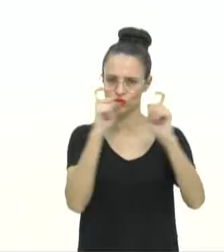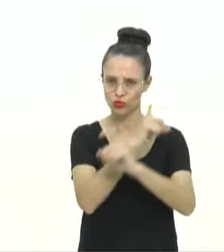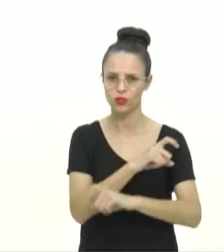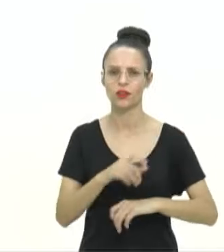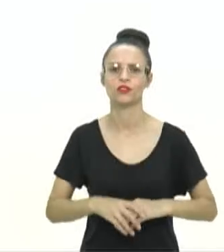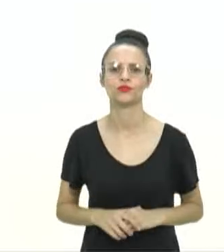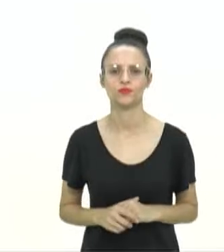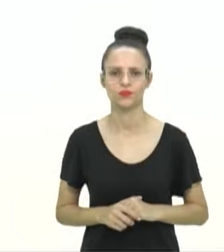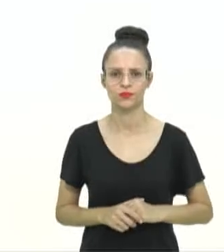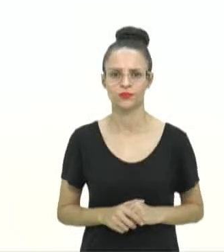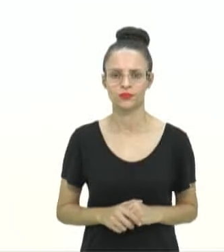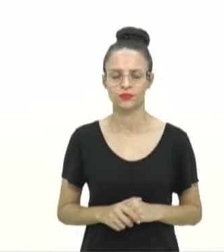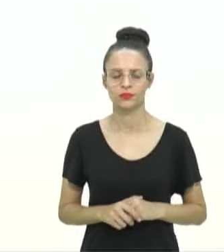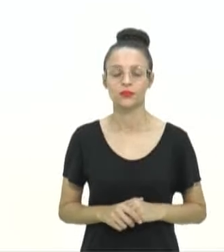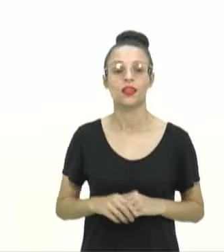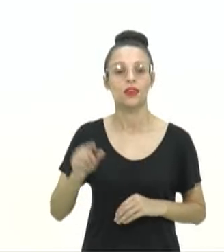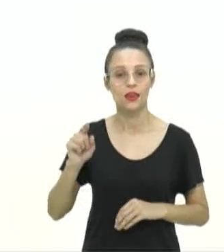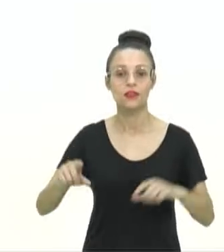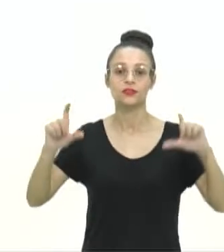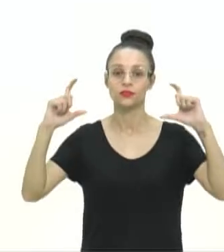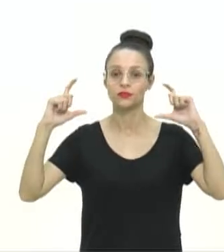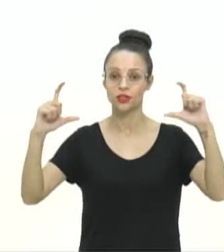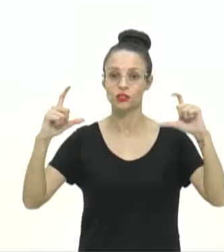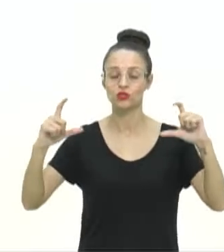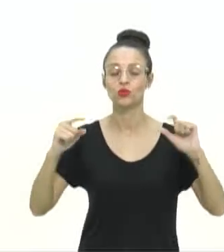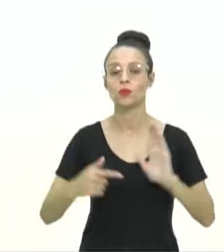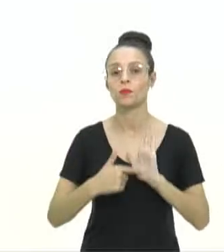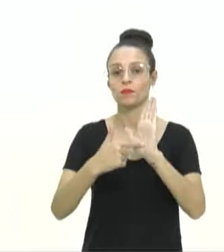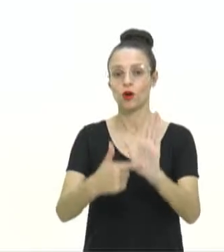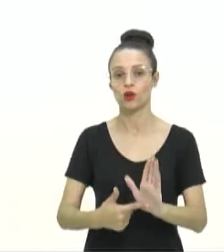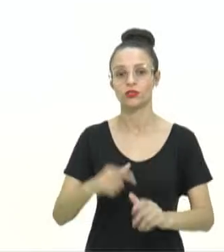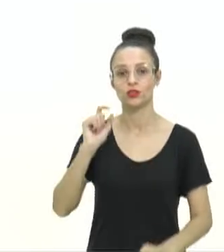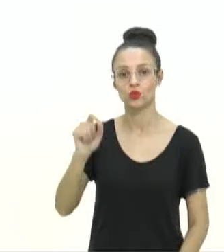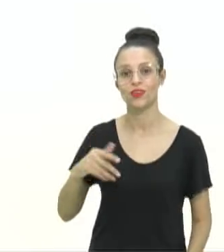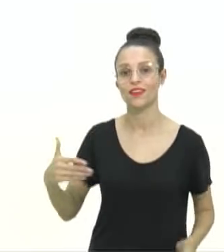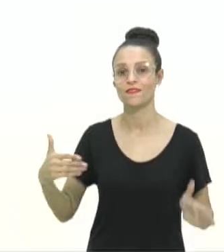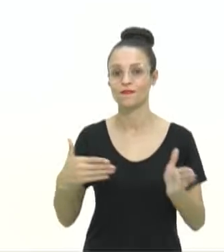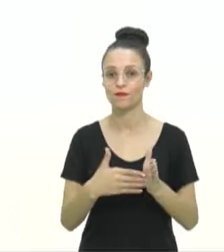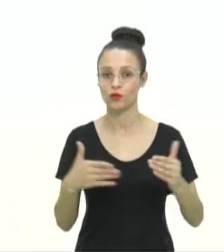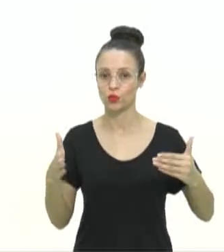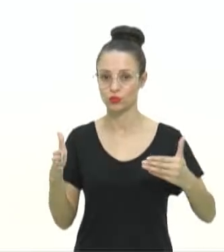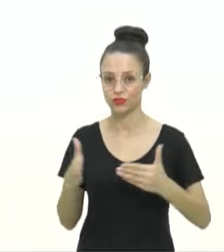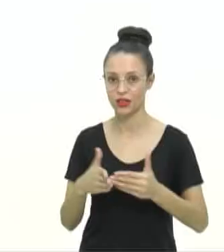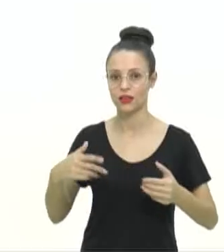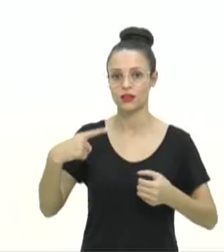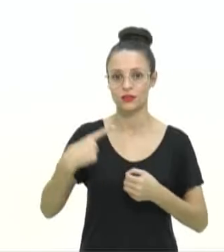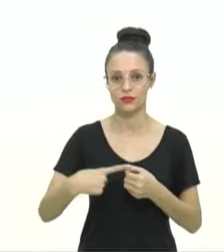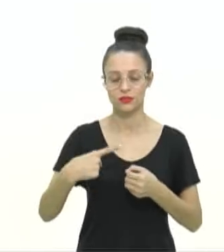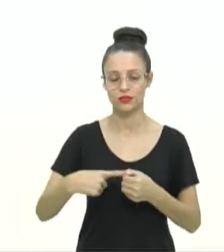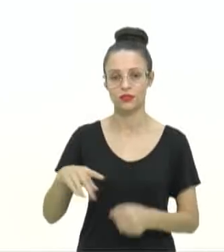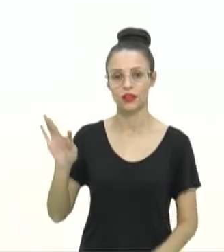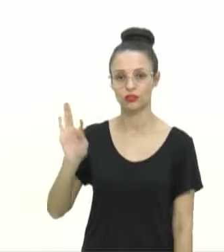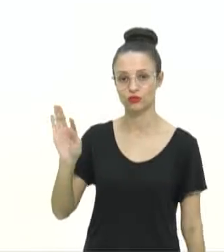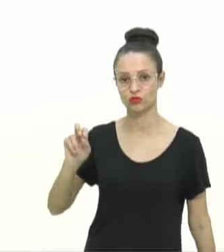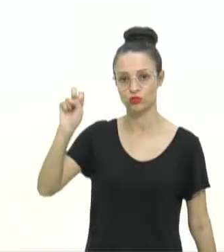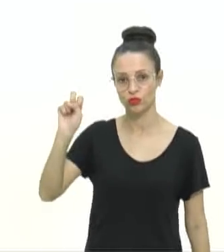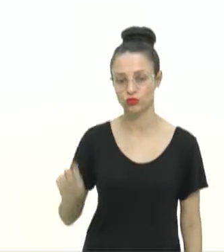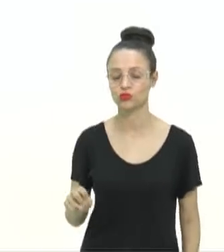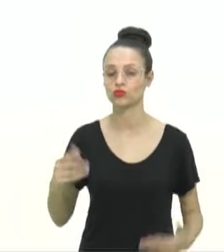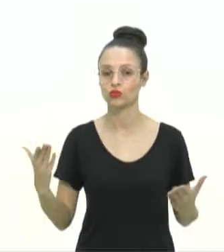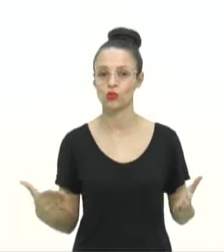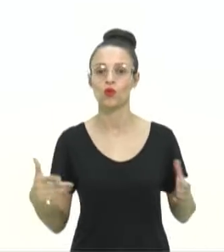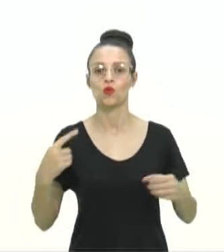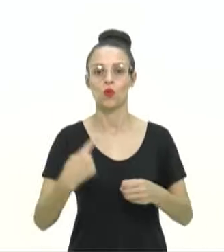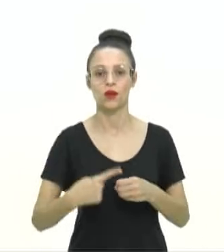sombras. Nesse trecho, a expressão que faz fronteira da nossa cidade de Tijucas do Sul com a cidade